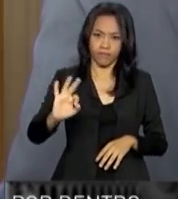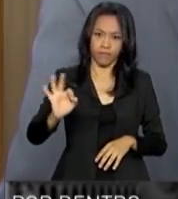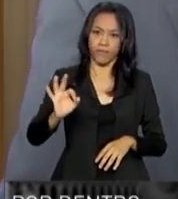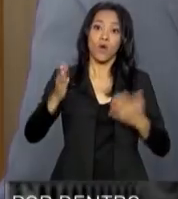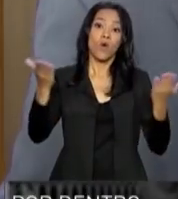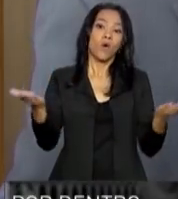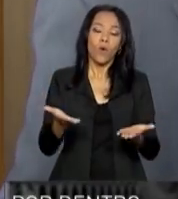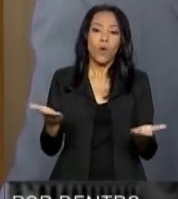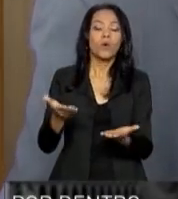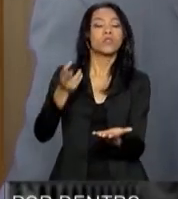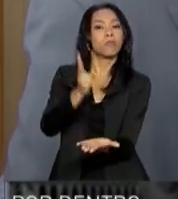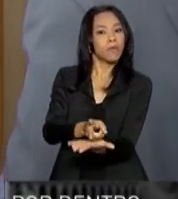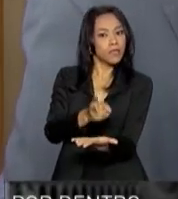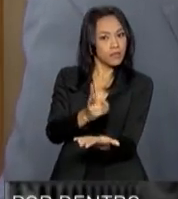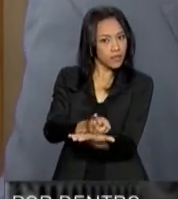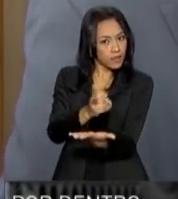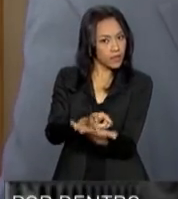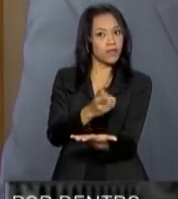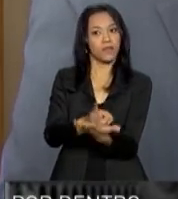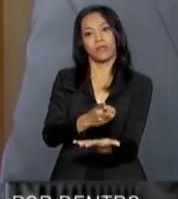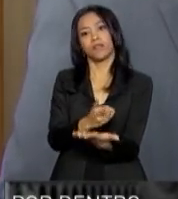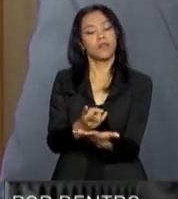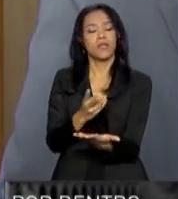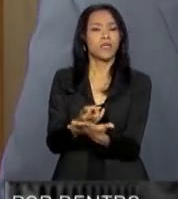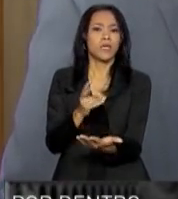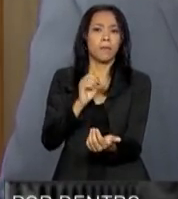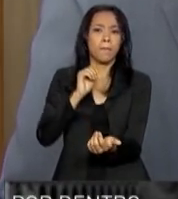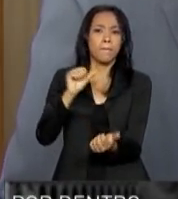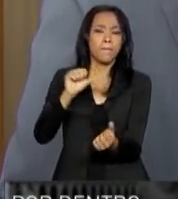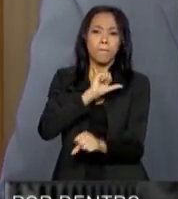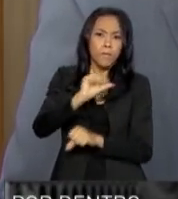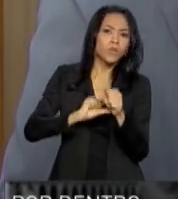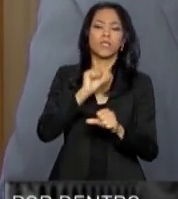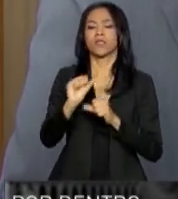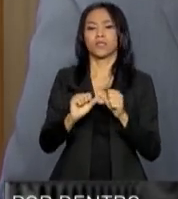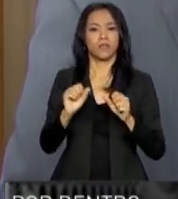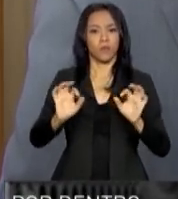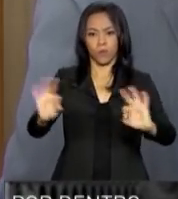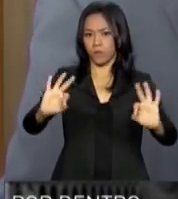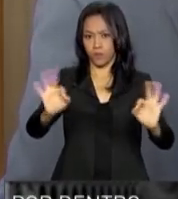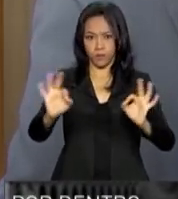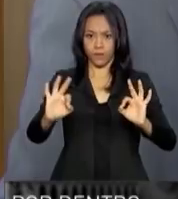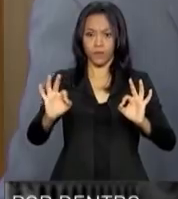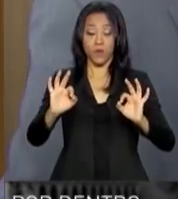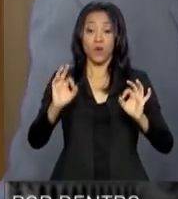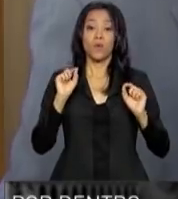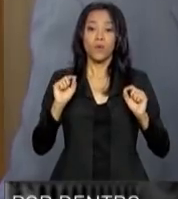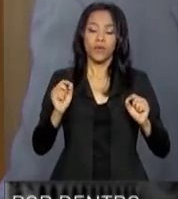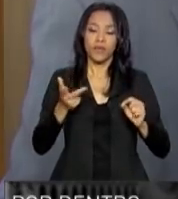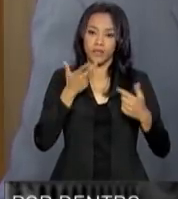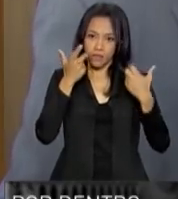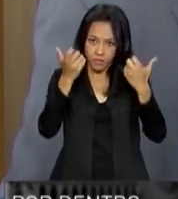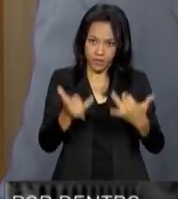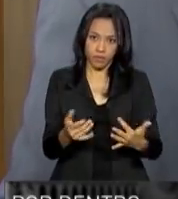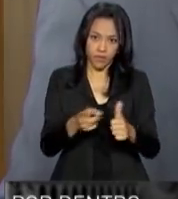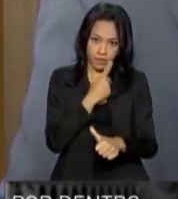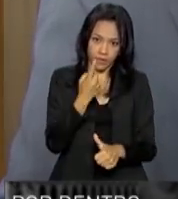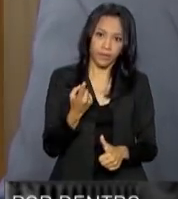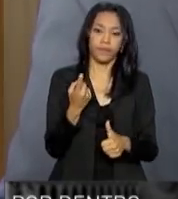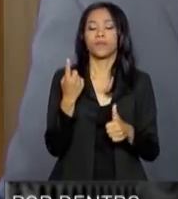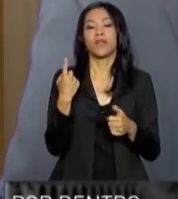mantido pelo nss não sofre mudança nenhuma o que nós informamos aqui estes benefícios precisam primeiro do